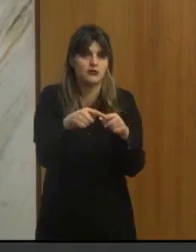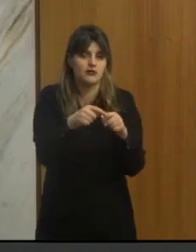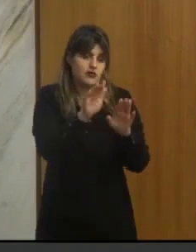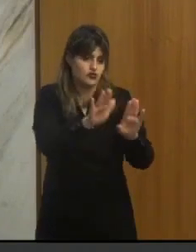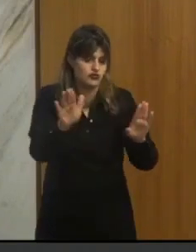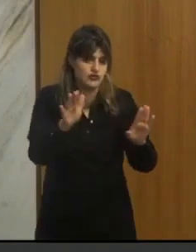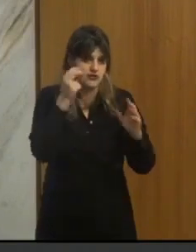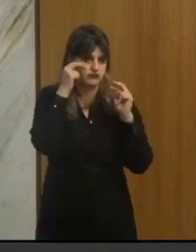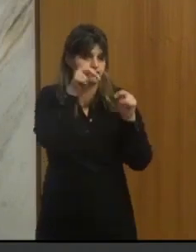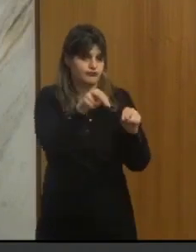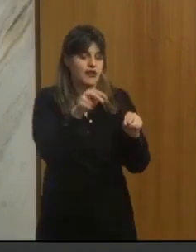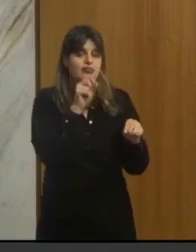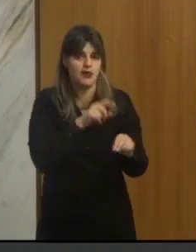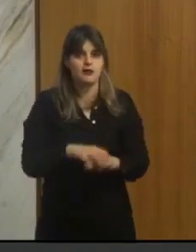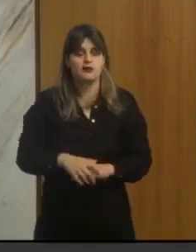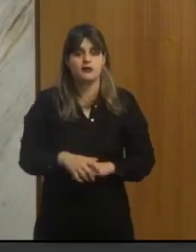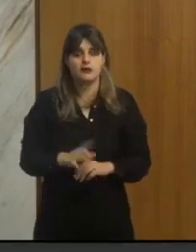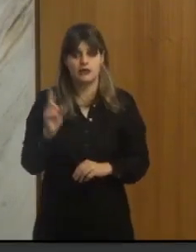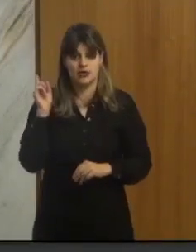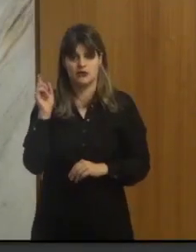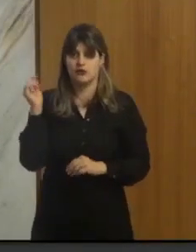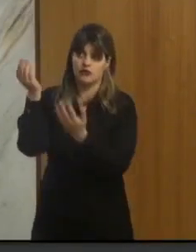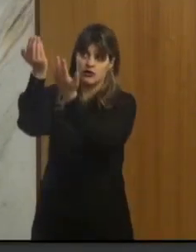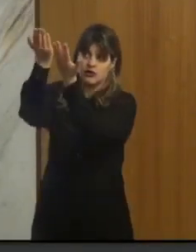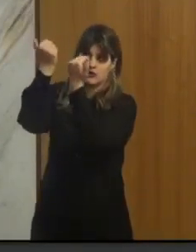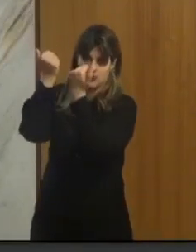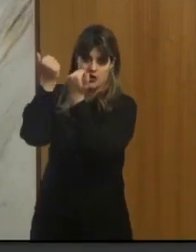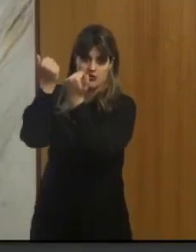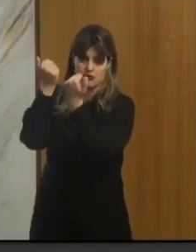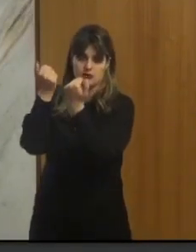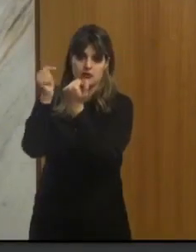exposição, este óculo era aquele que foi retirado daqui